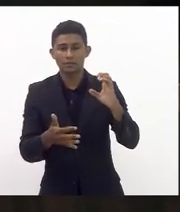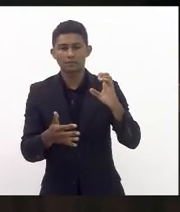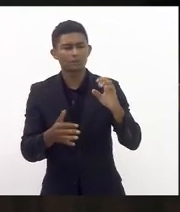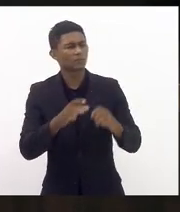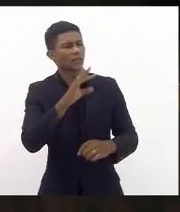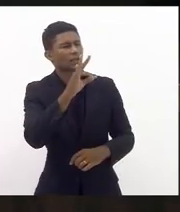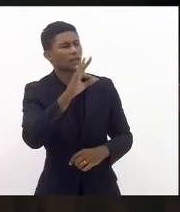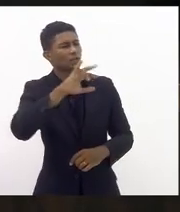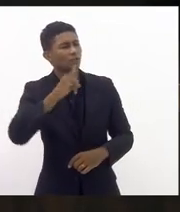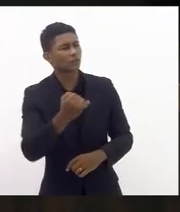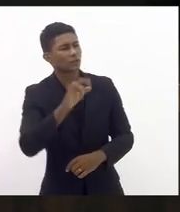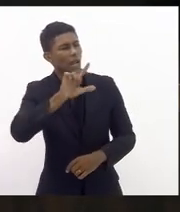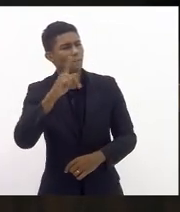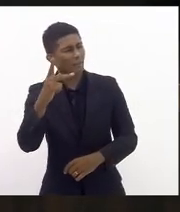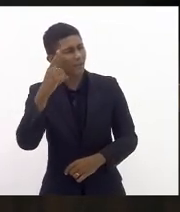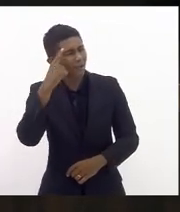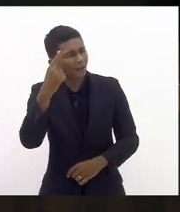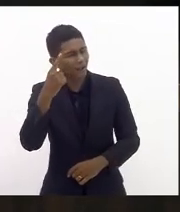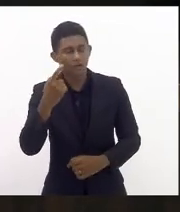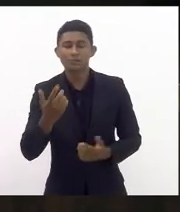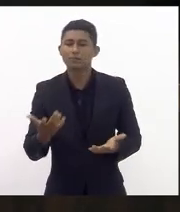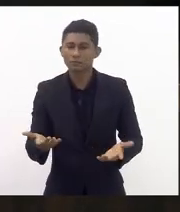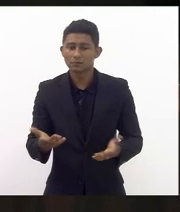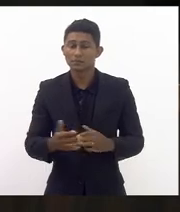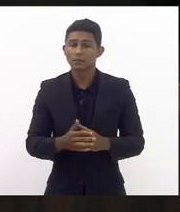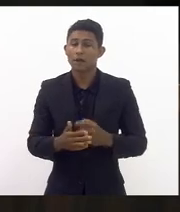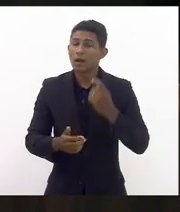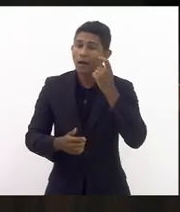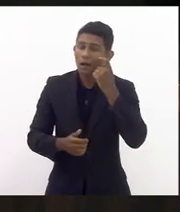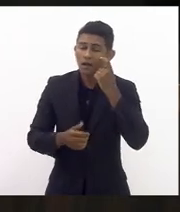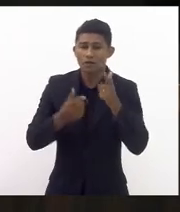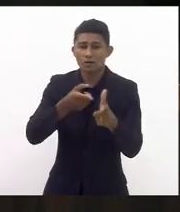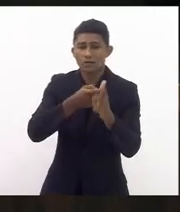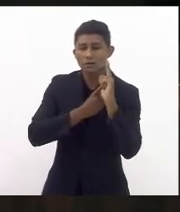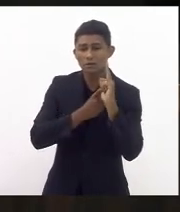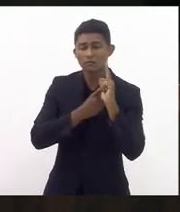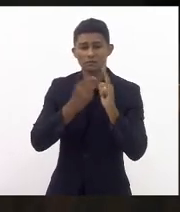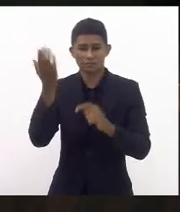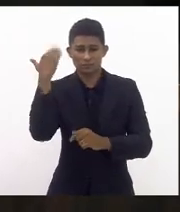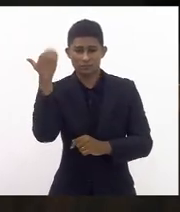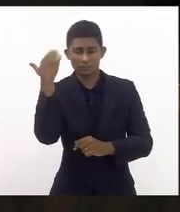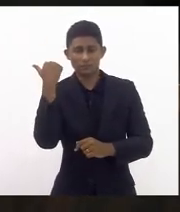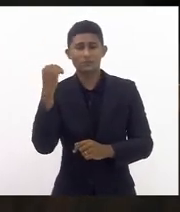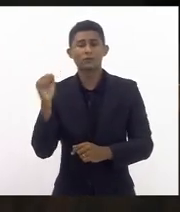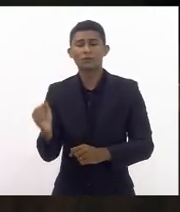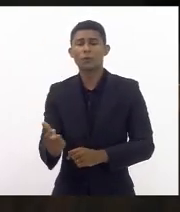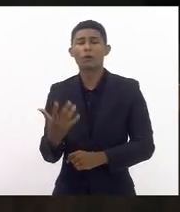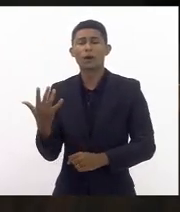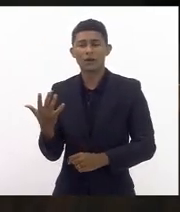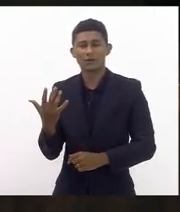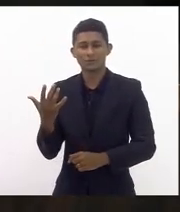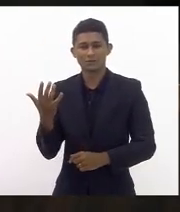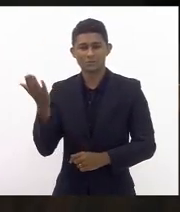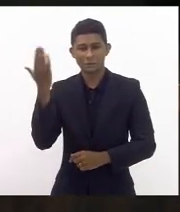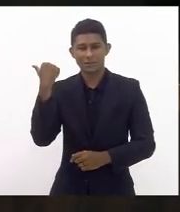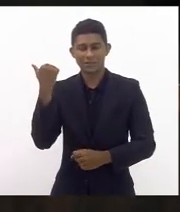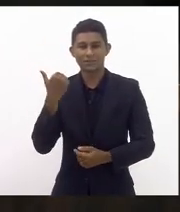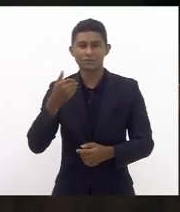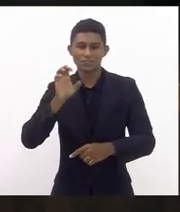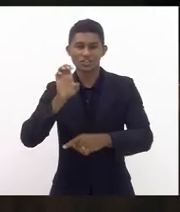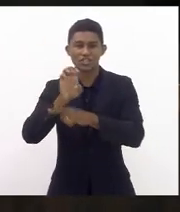JLP. Pegar a dívida consolidada. Na ocasião que o Estado confessou a